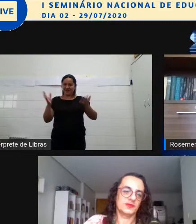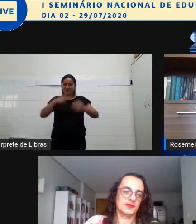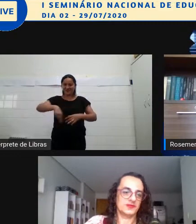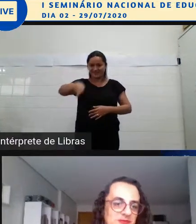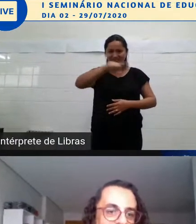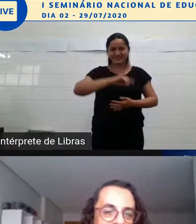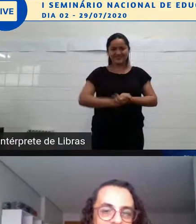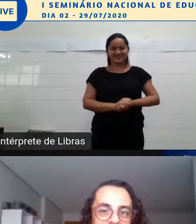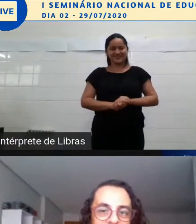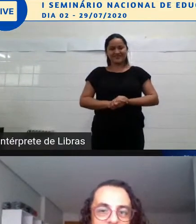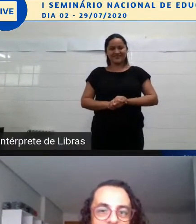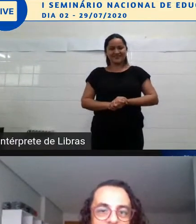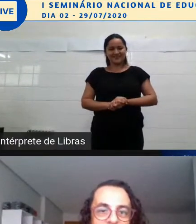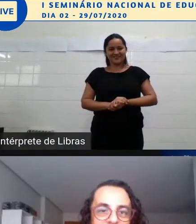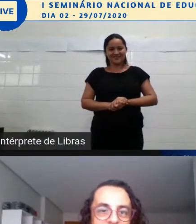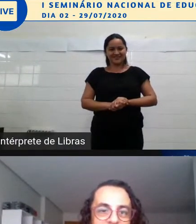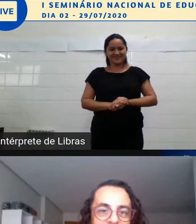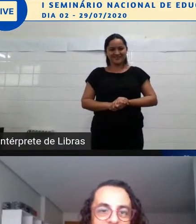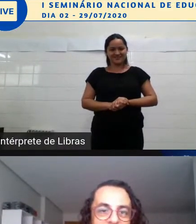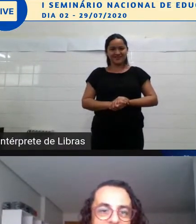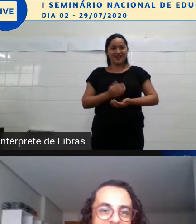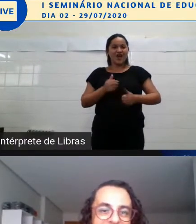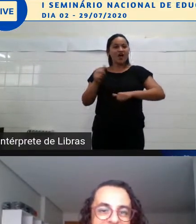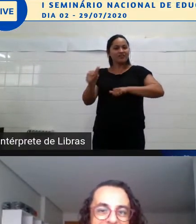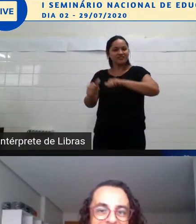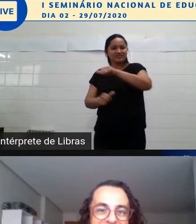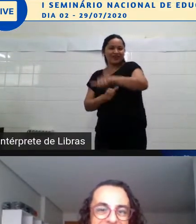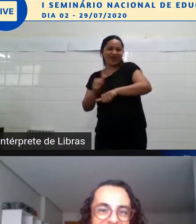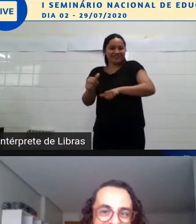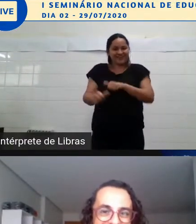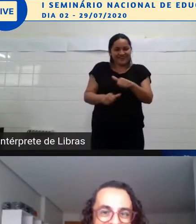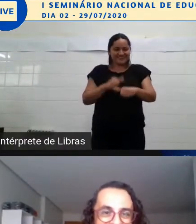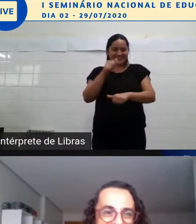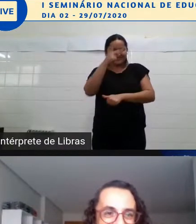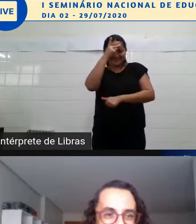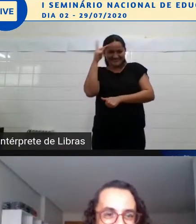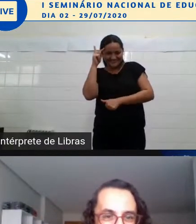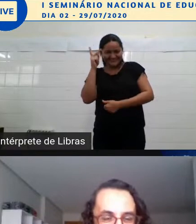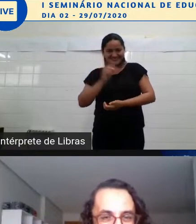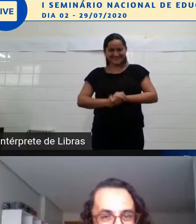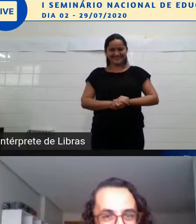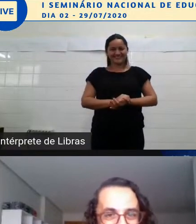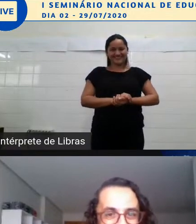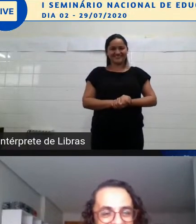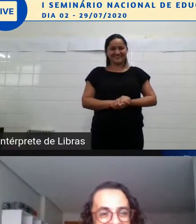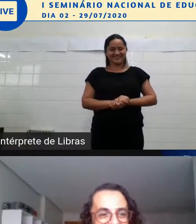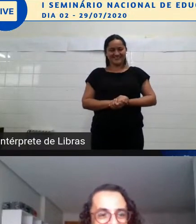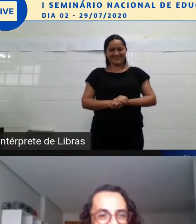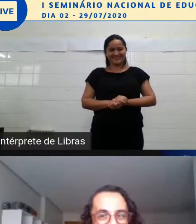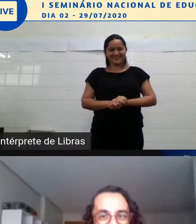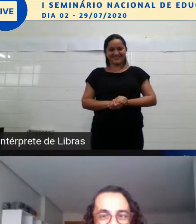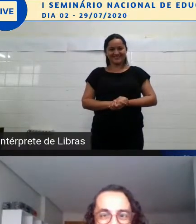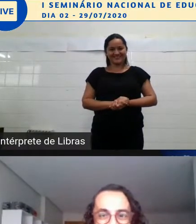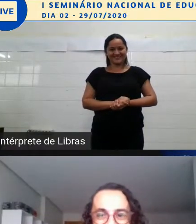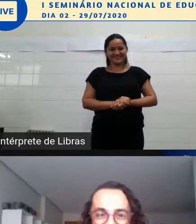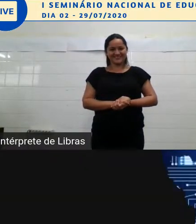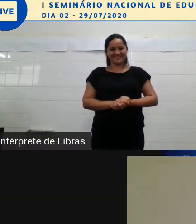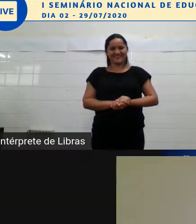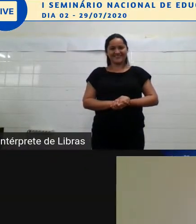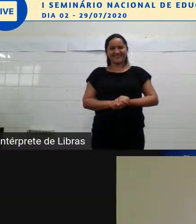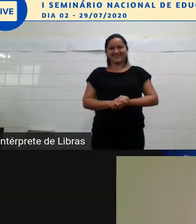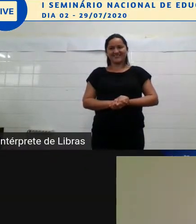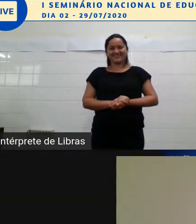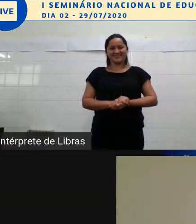aí a troca de personagens agora, tá bom, Luiz? A sua mágica, né?